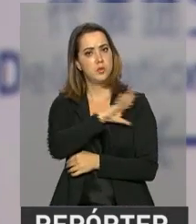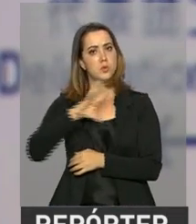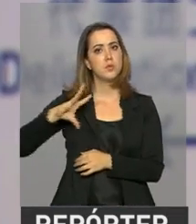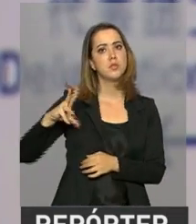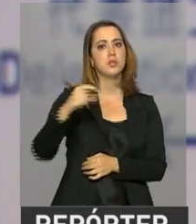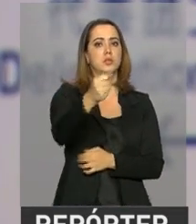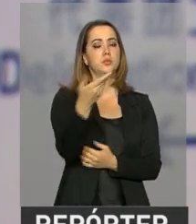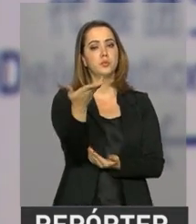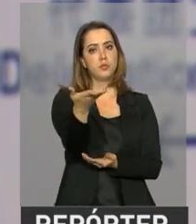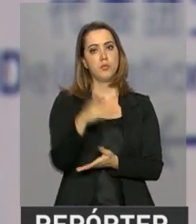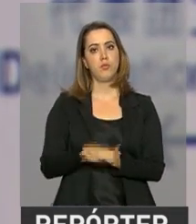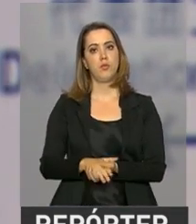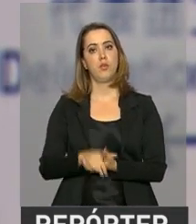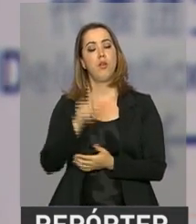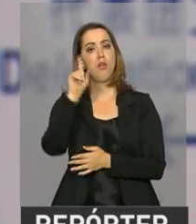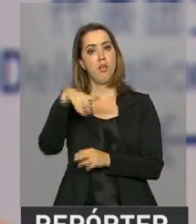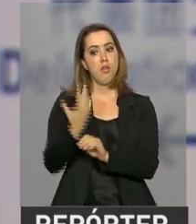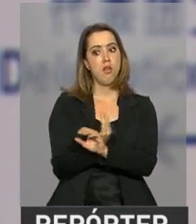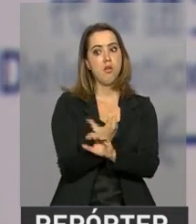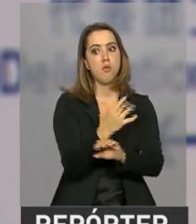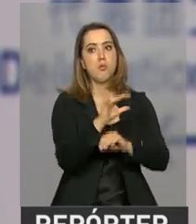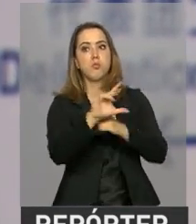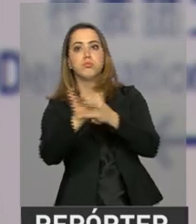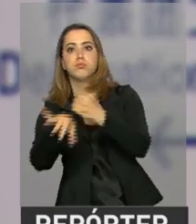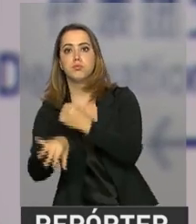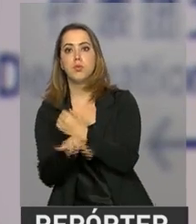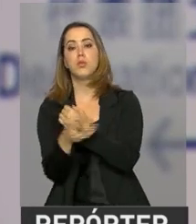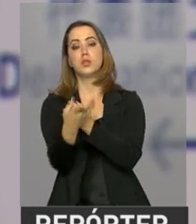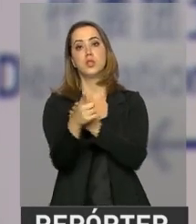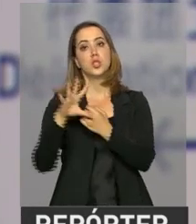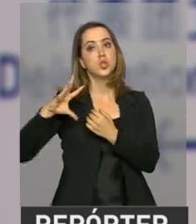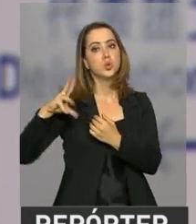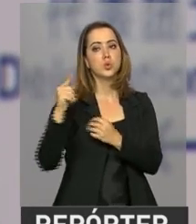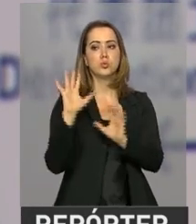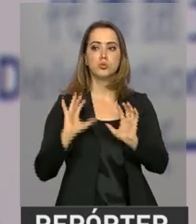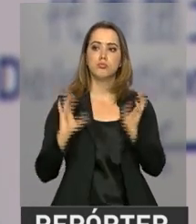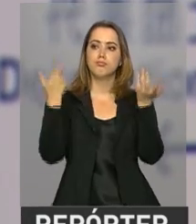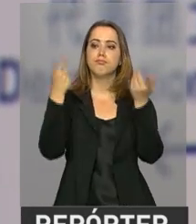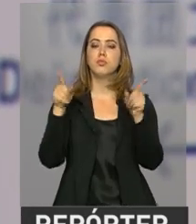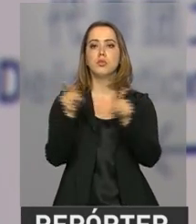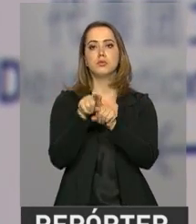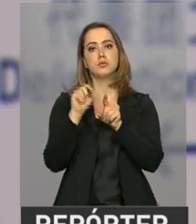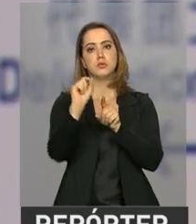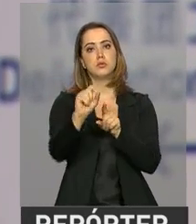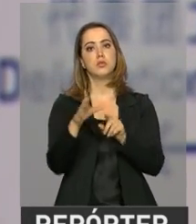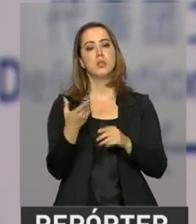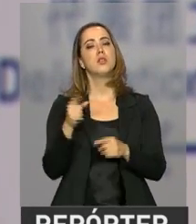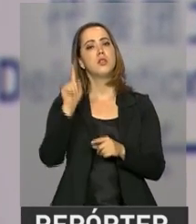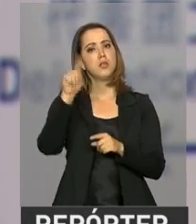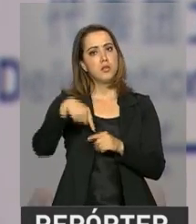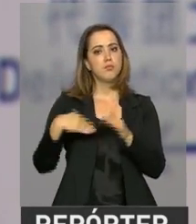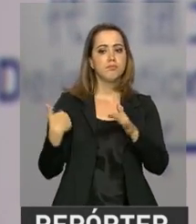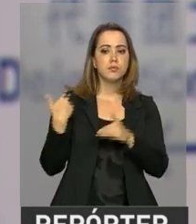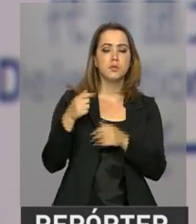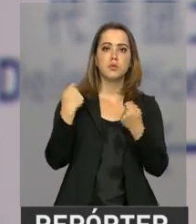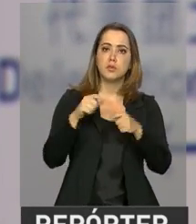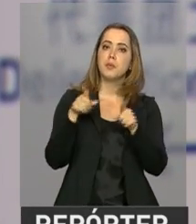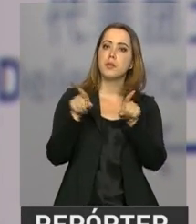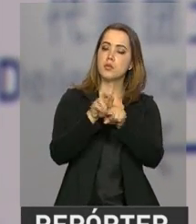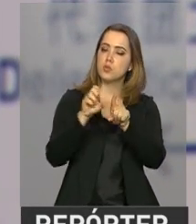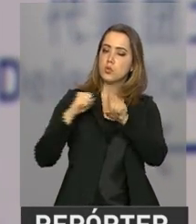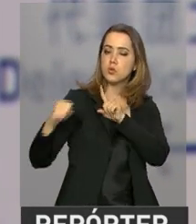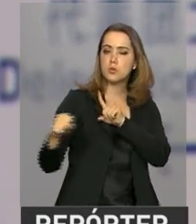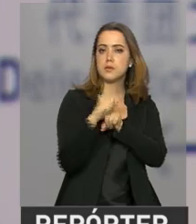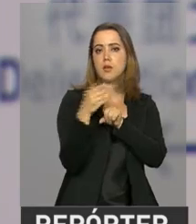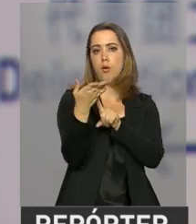É sustentável do ponto de vista do meio ambiente, do ponto de vista da natureza, é sustentável do ponto de vista social.